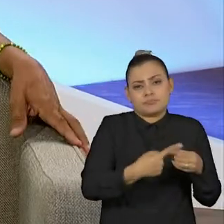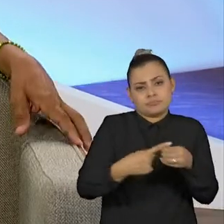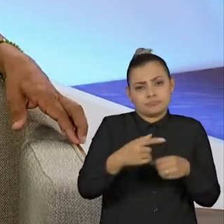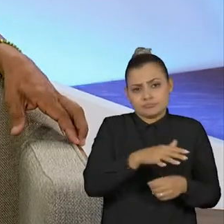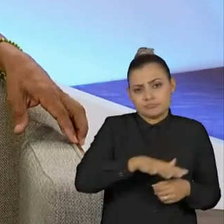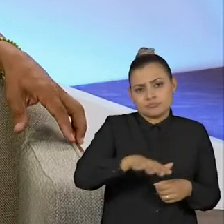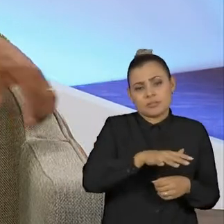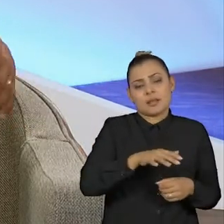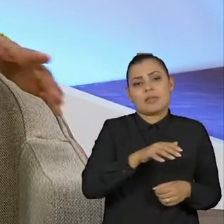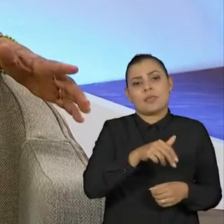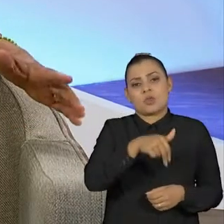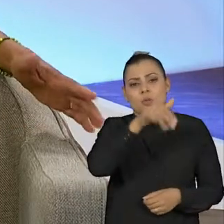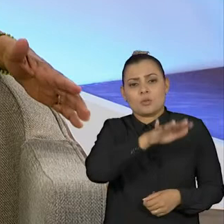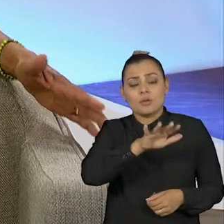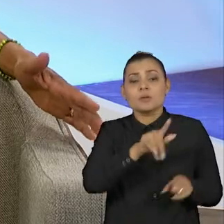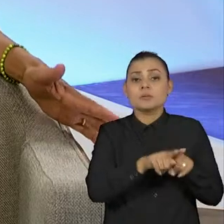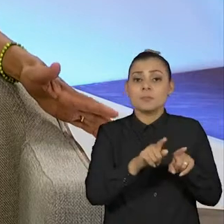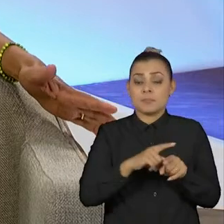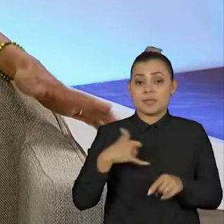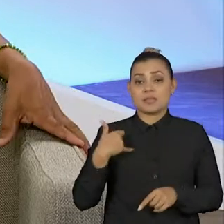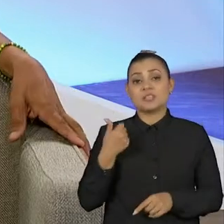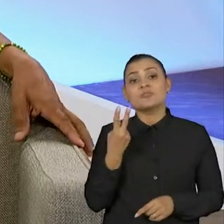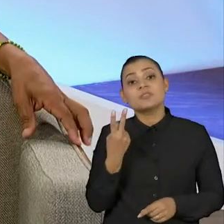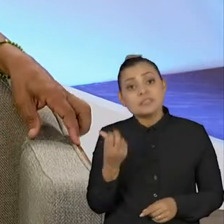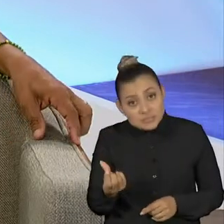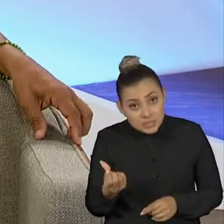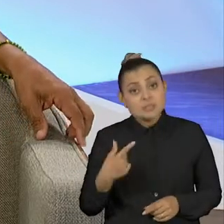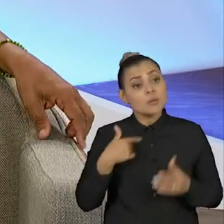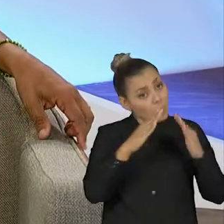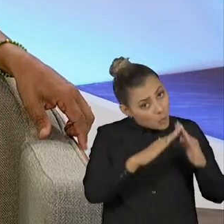Até 26 anos de idade eu morei no Irajá.